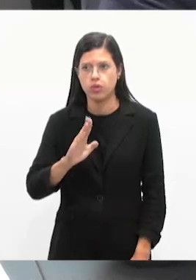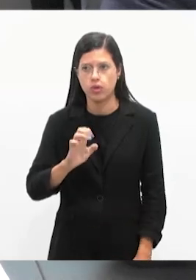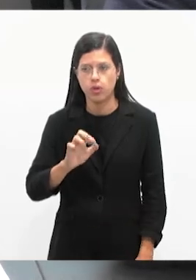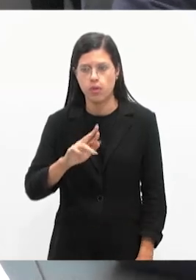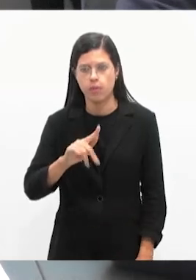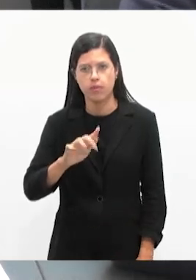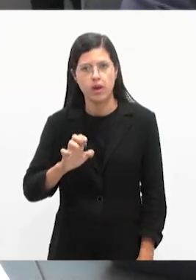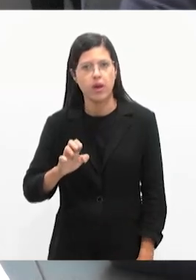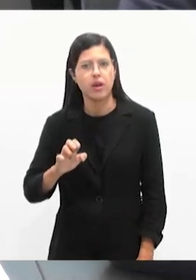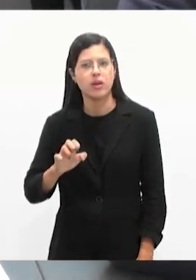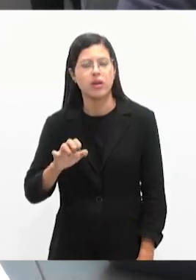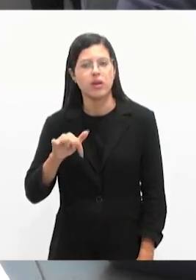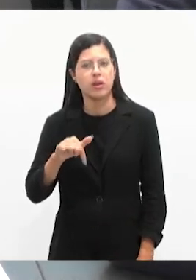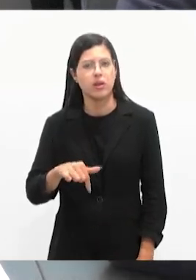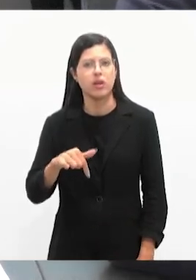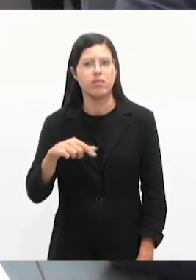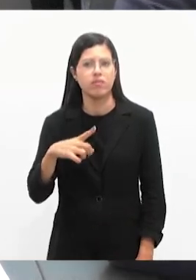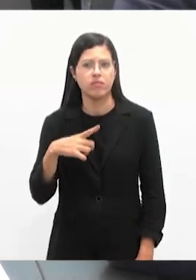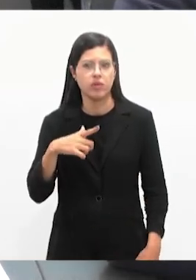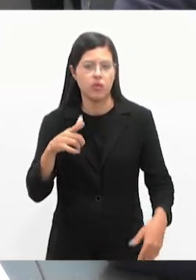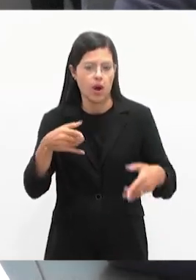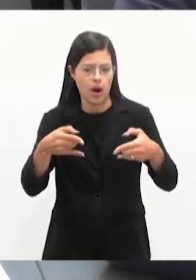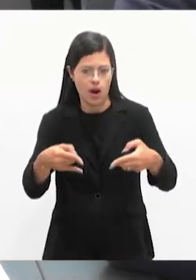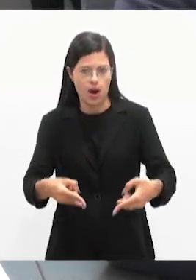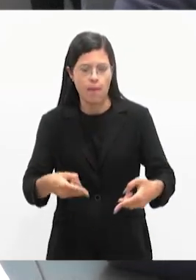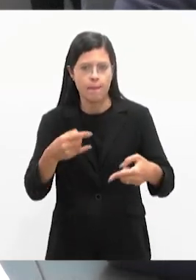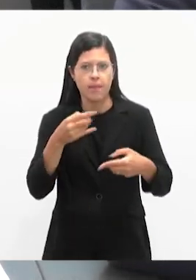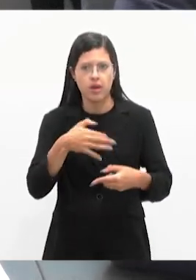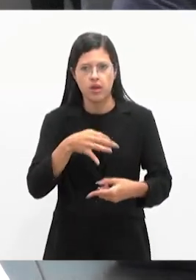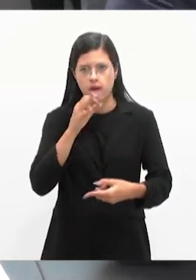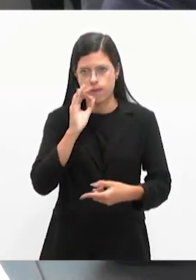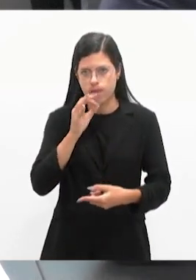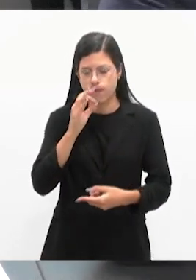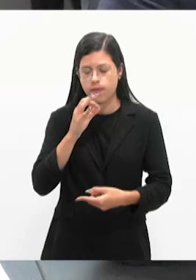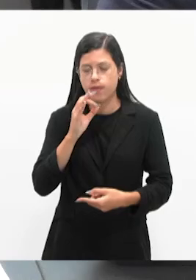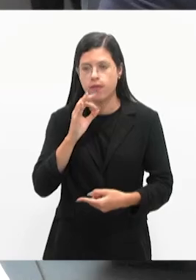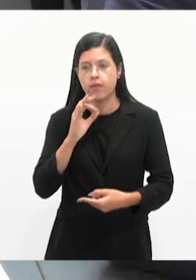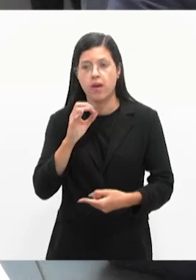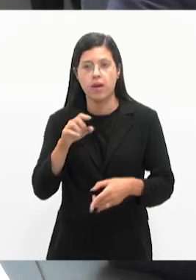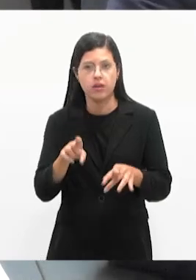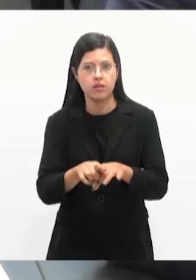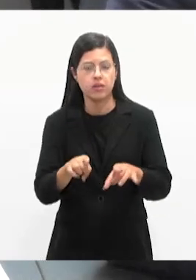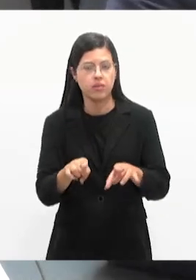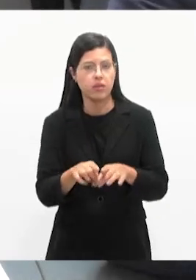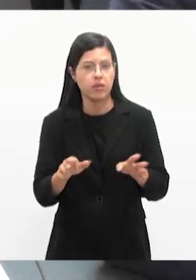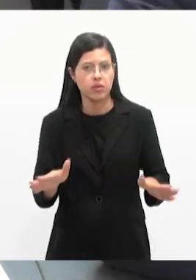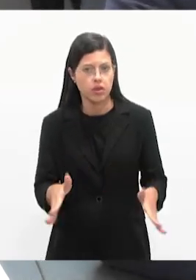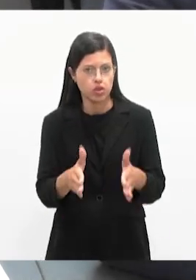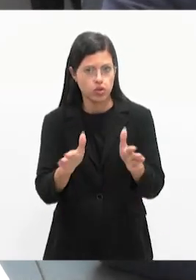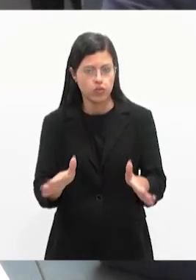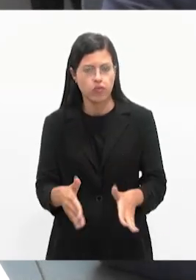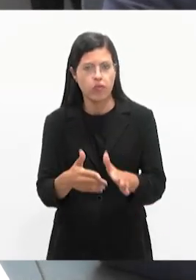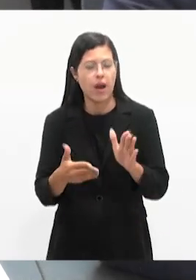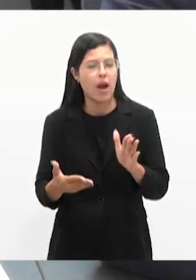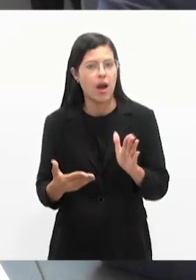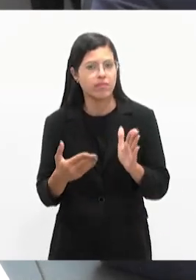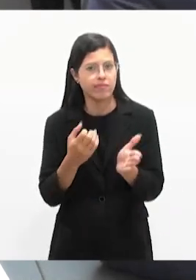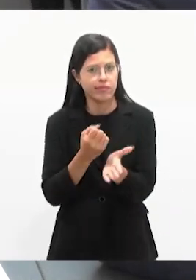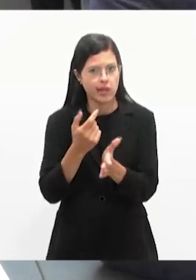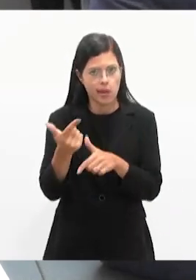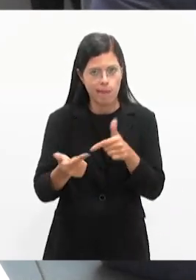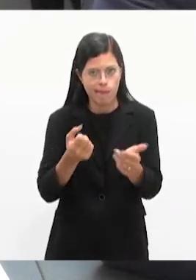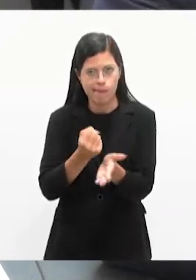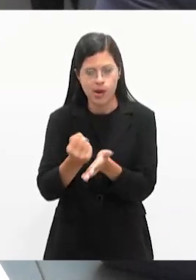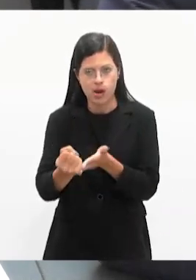café. Inciso 7º, também do artigo 2º, fomentar a geração de trabalho e renda através de práticas de